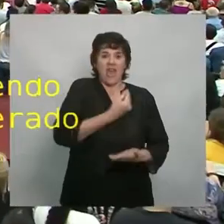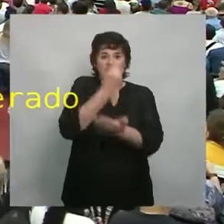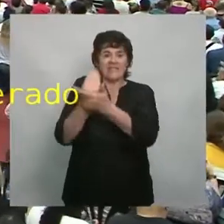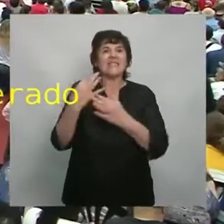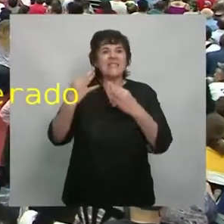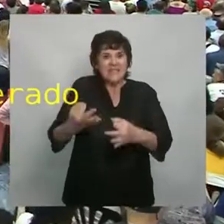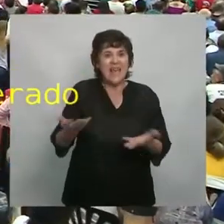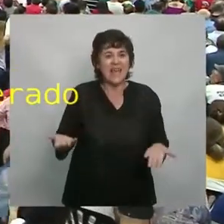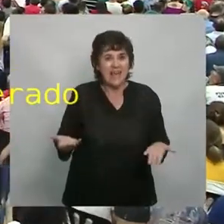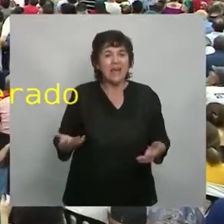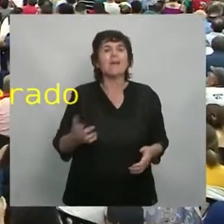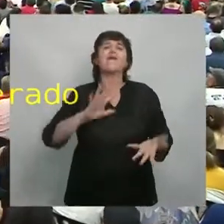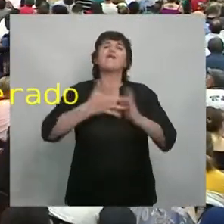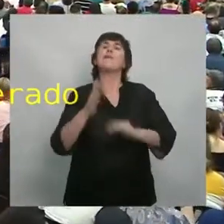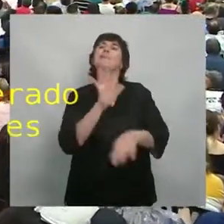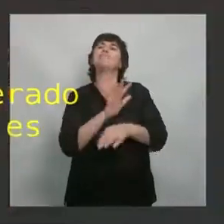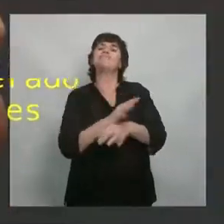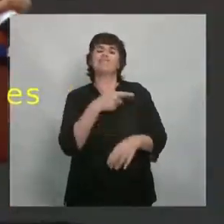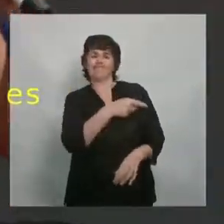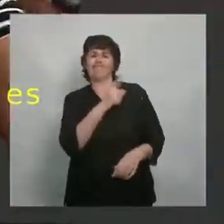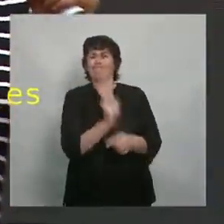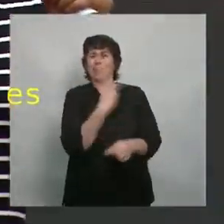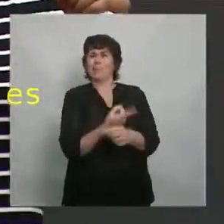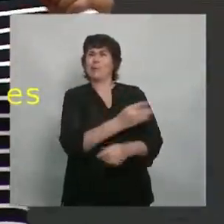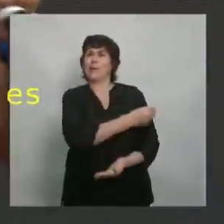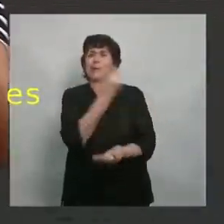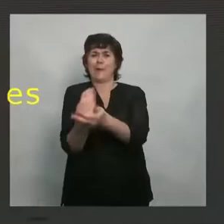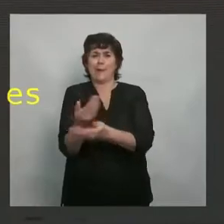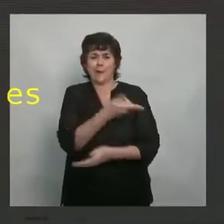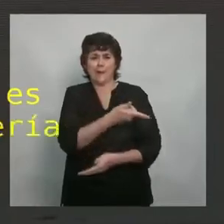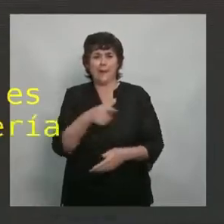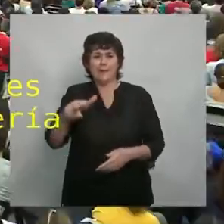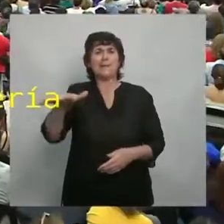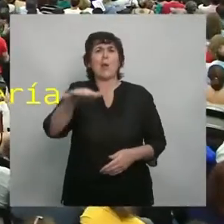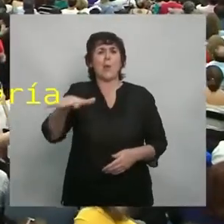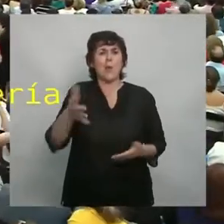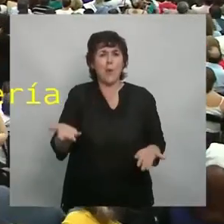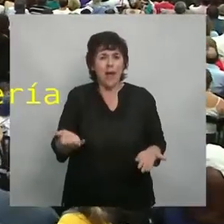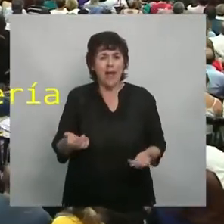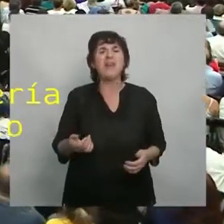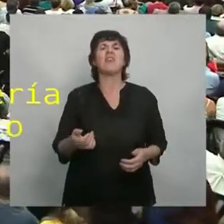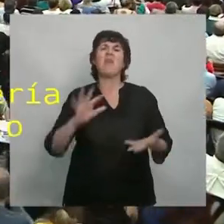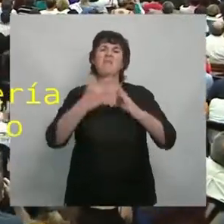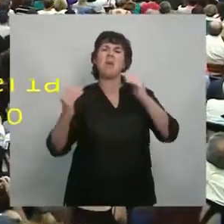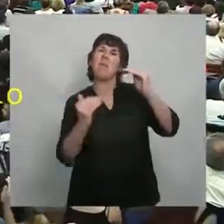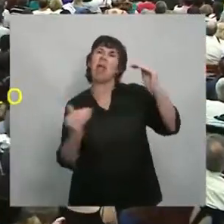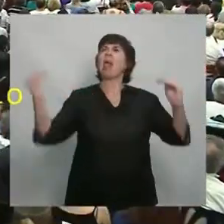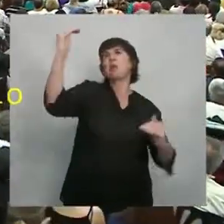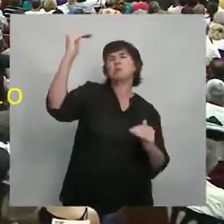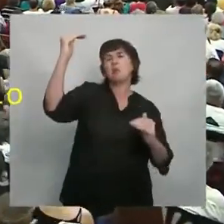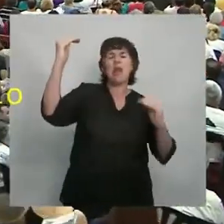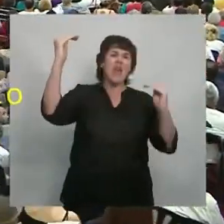lugar. Isso é o que o racismo faz. Então, essa ideia de superiores e inferiores, ela se